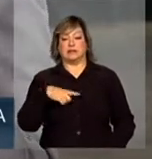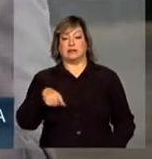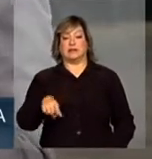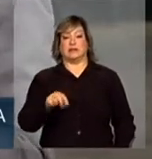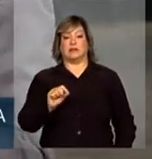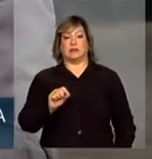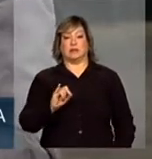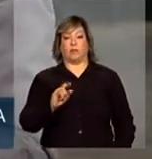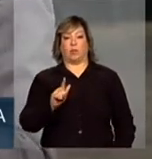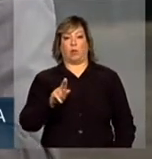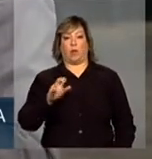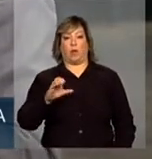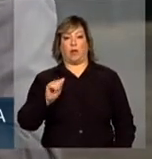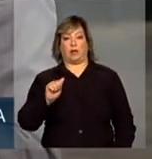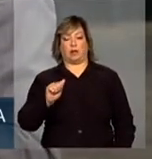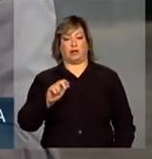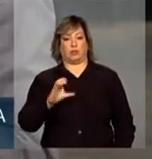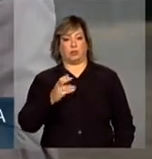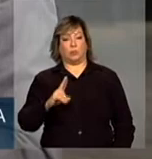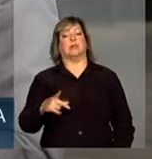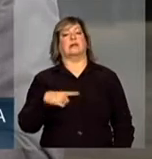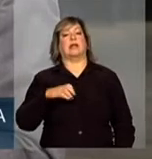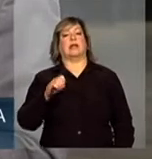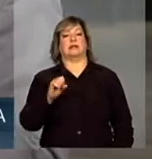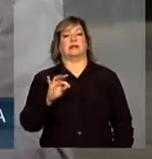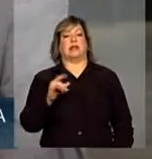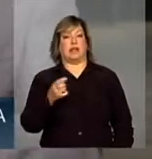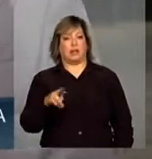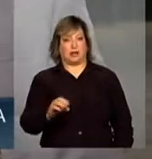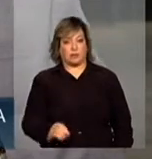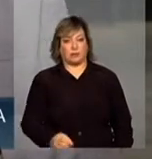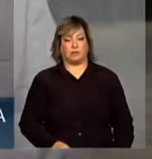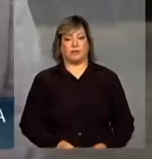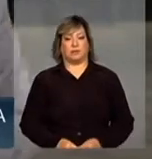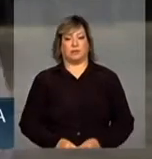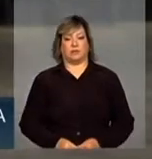Açu, tem também um estaleiro. E ele...